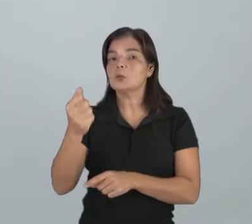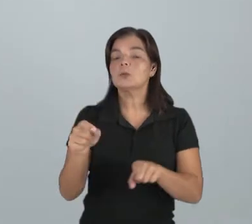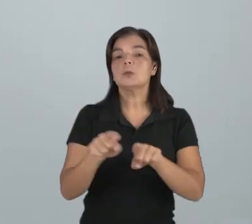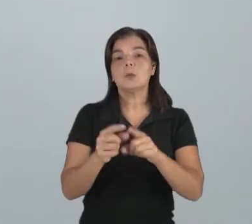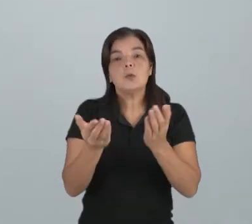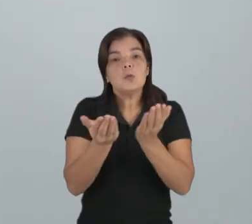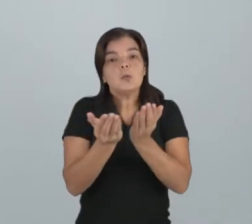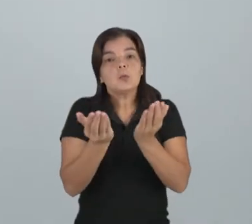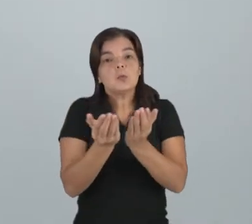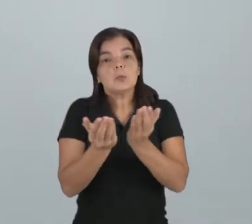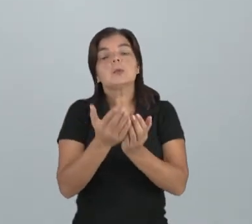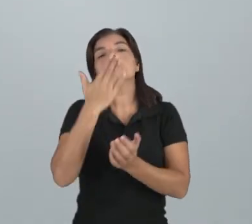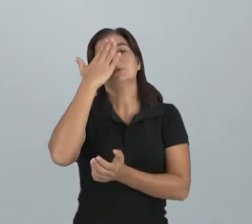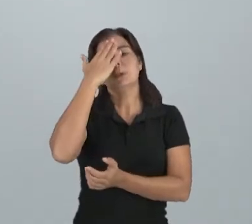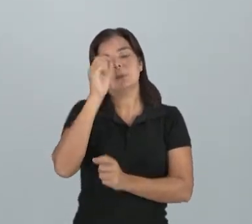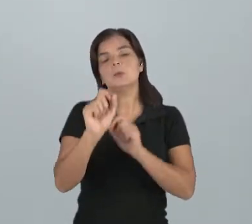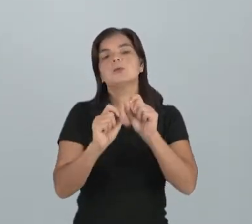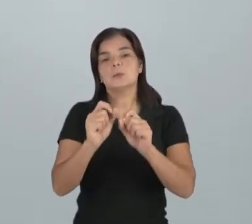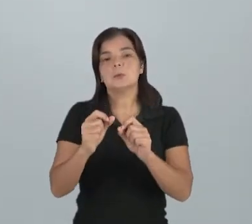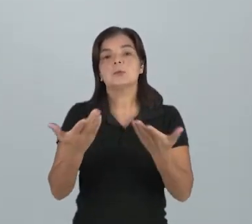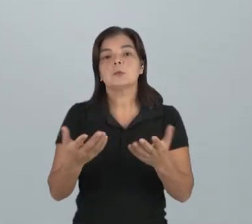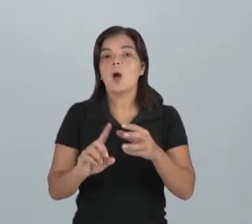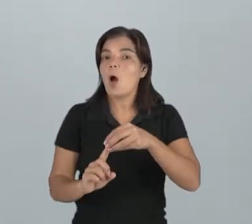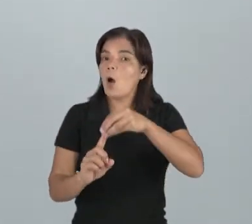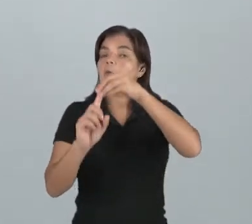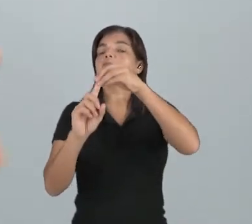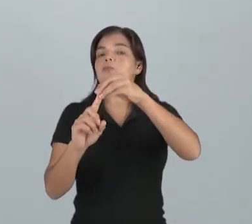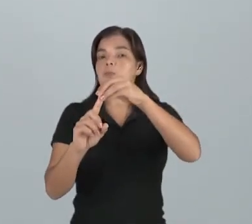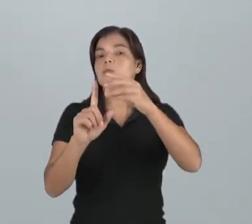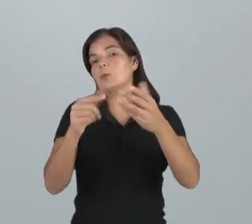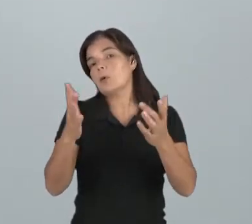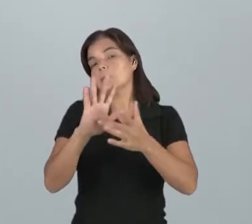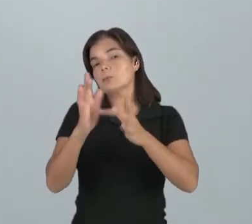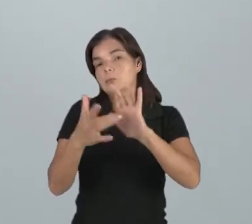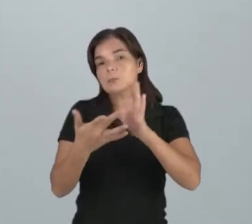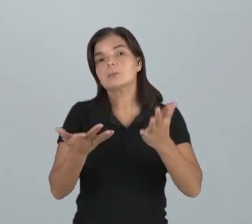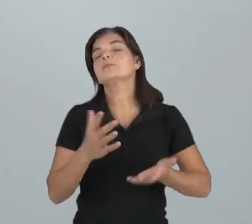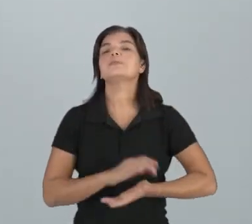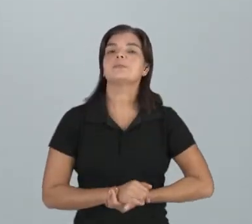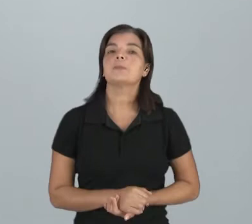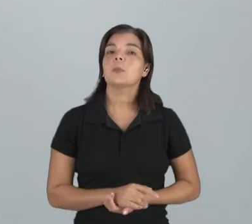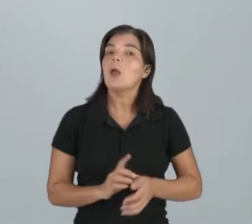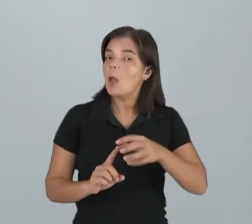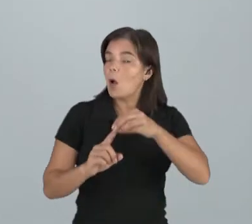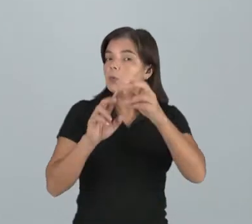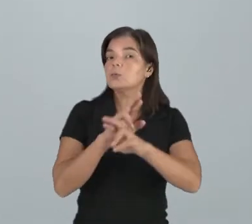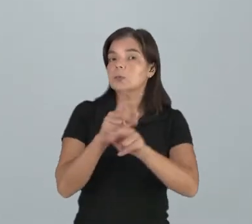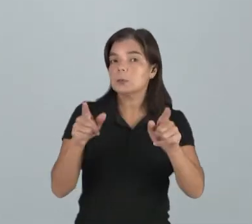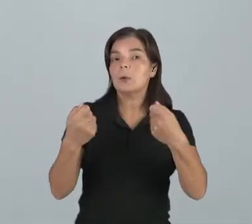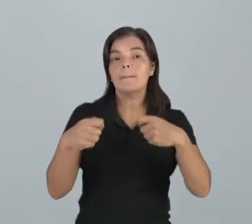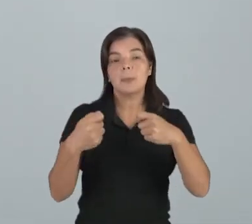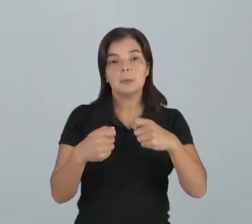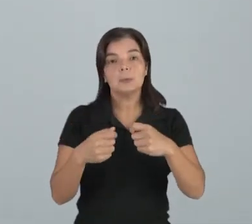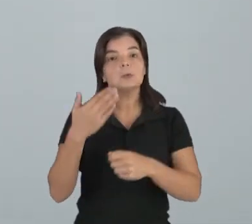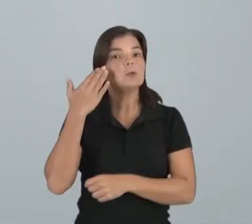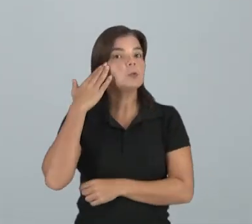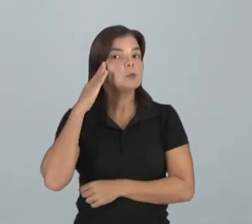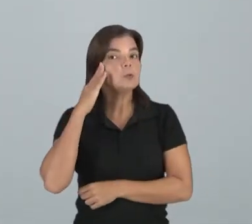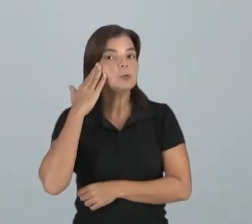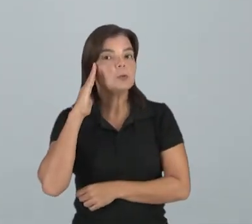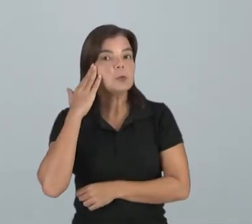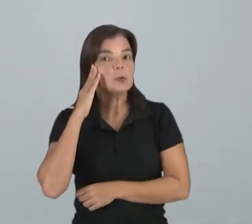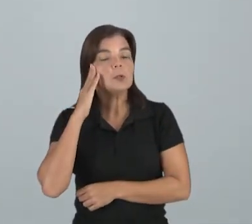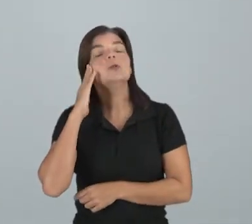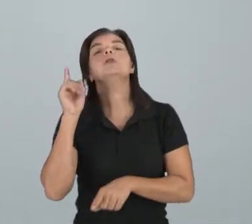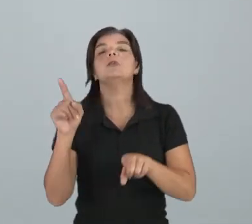E o protestantismo, a gente sabe, eles acham que há um só mediador, que é Jesus. São essas diferenças que devem ser compreendidas